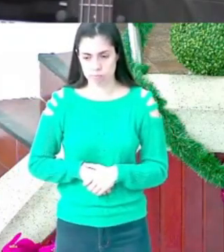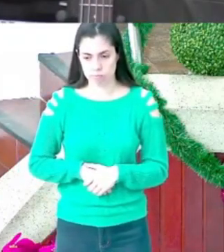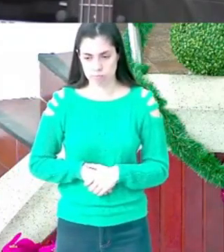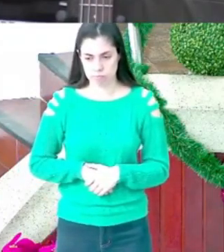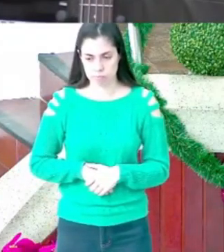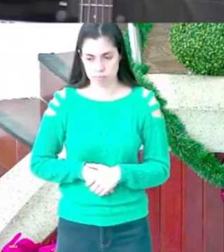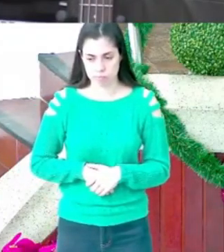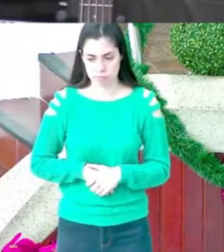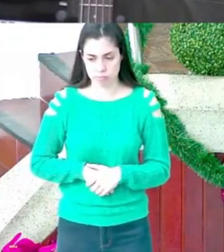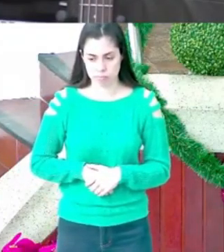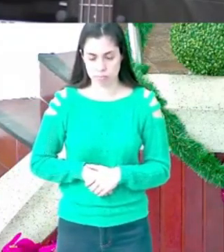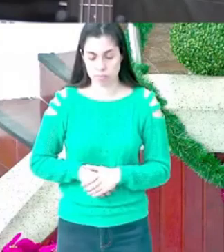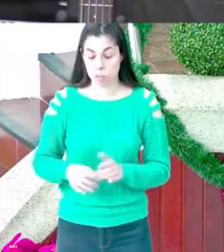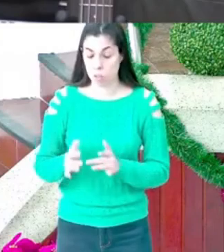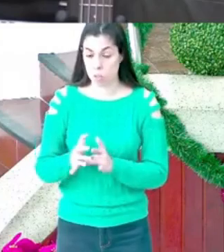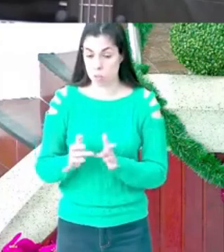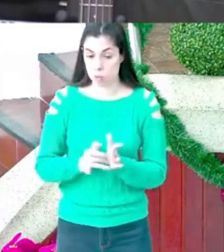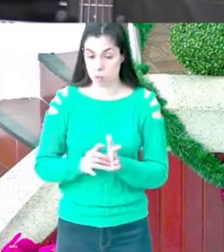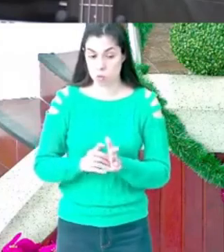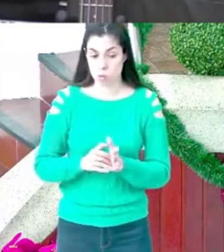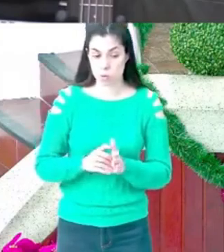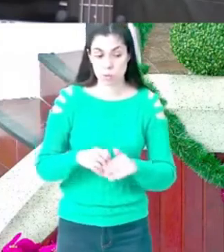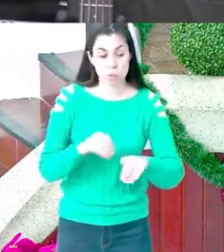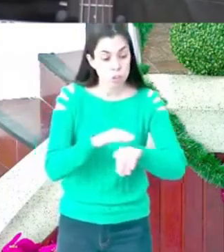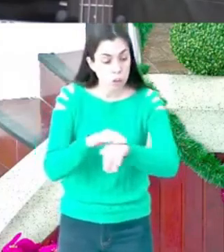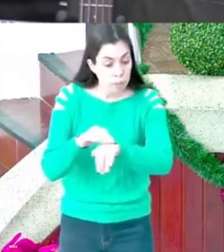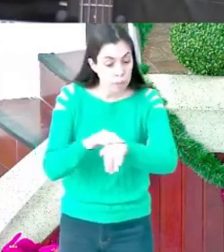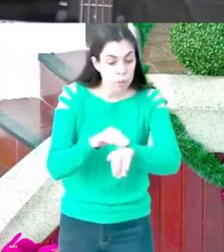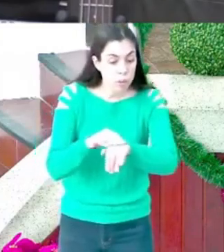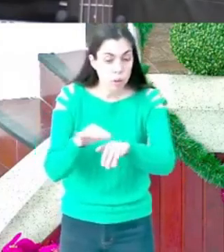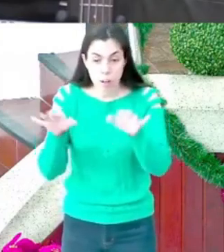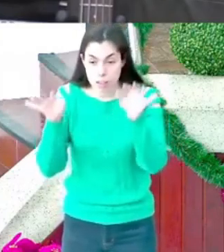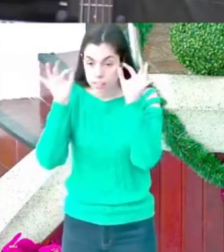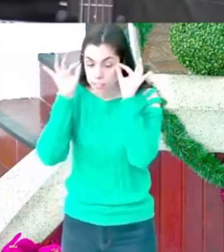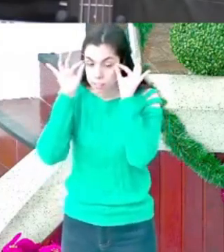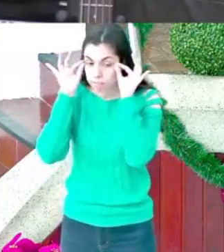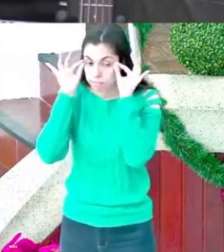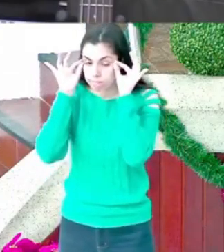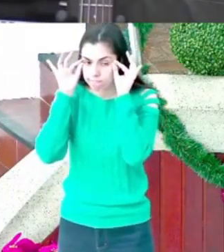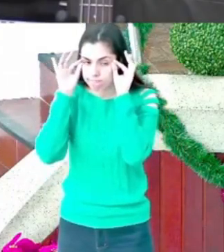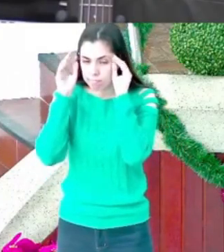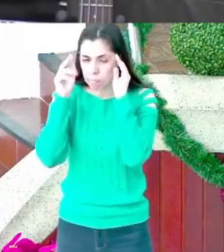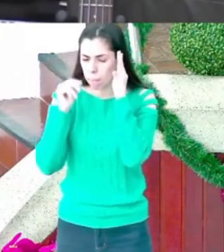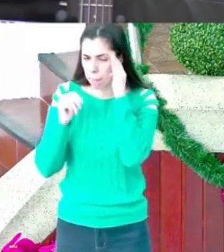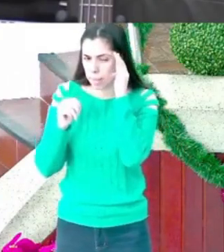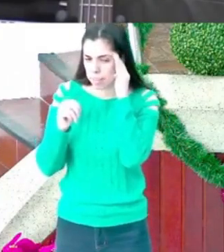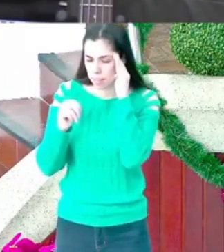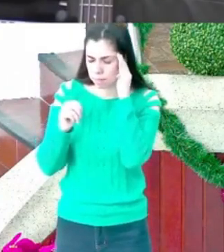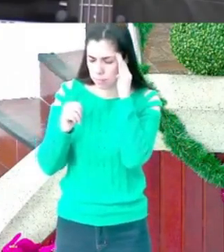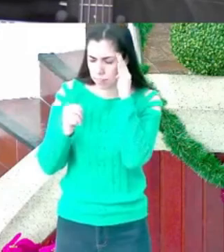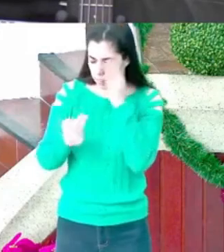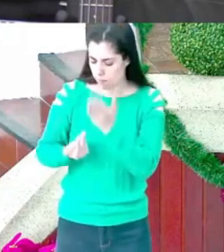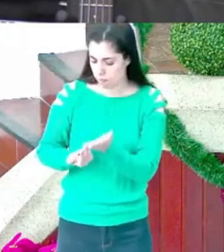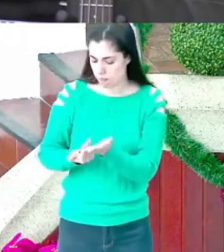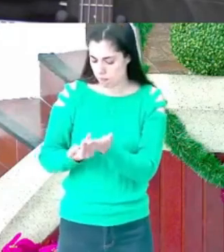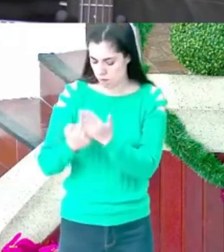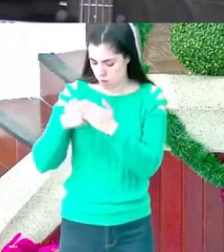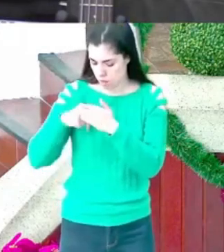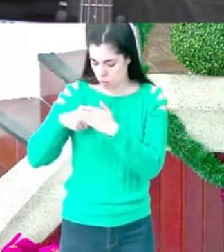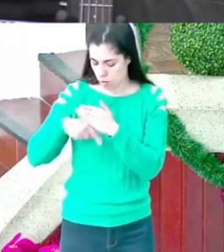Portanto, aqui Jesus está chamando a atenção de seus discípulos para avaliar constantemente diante de si